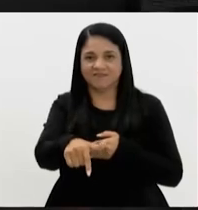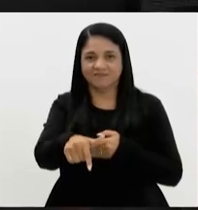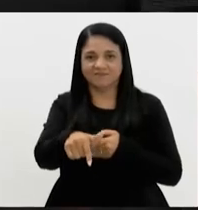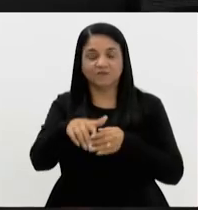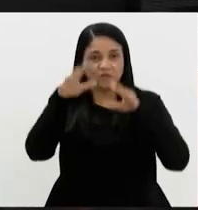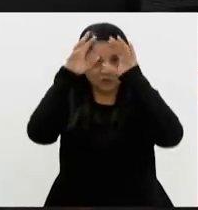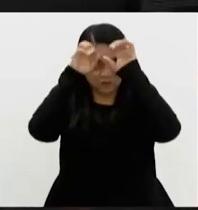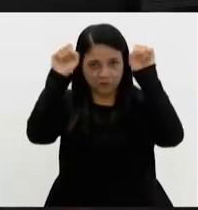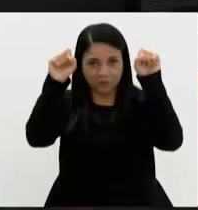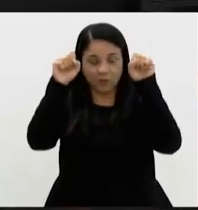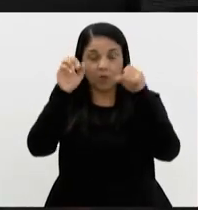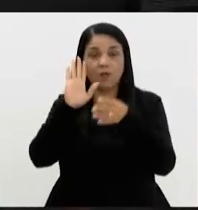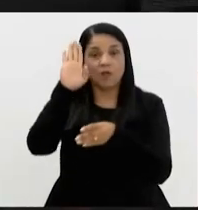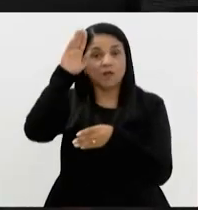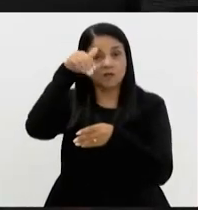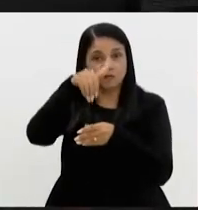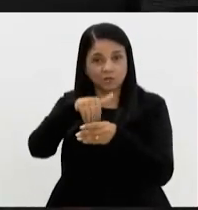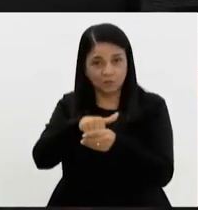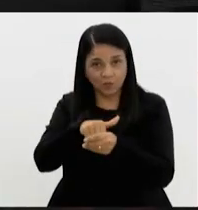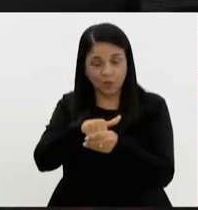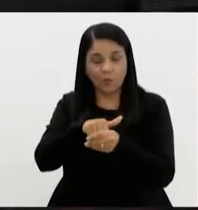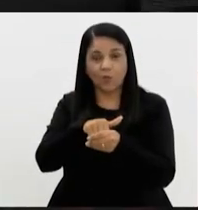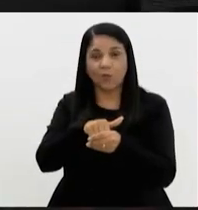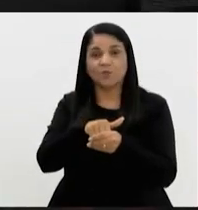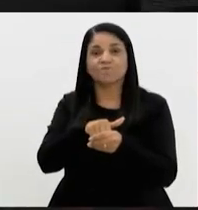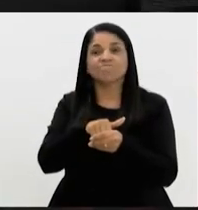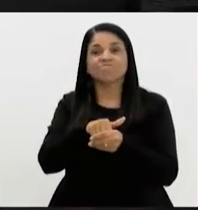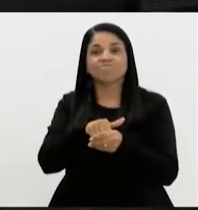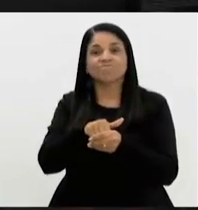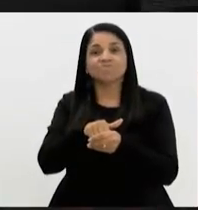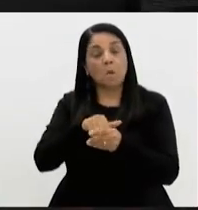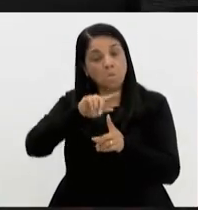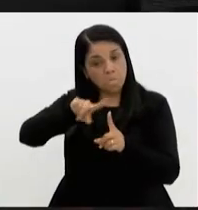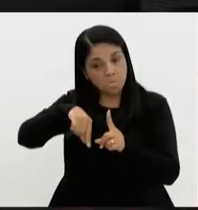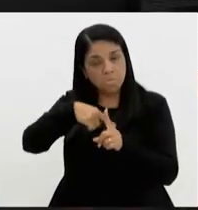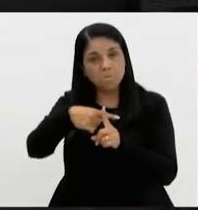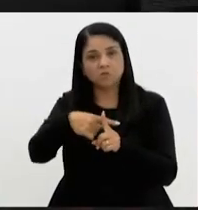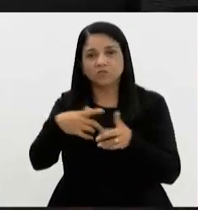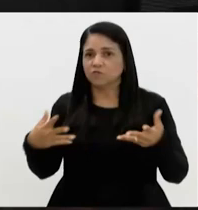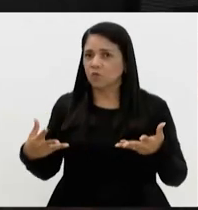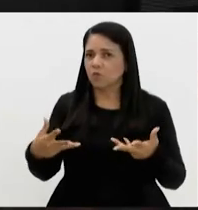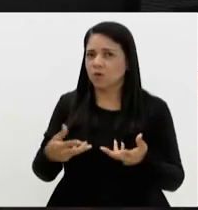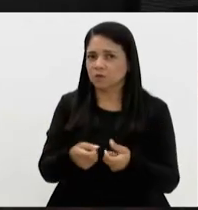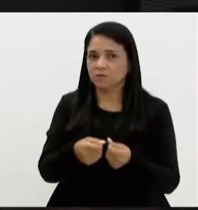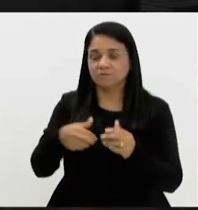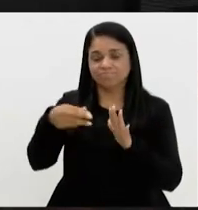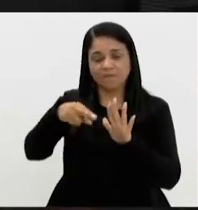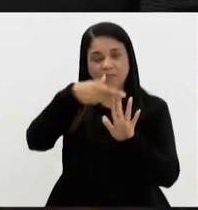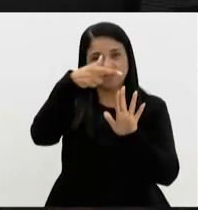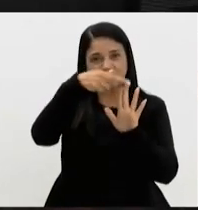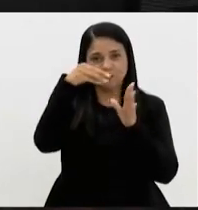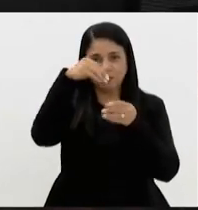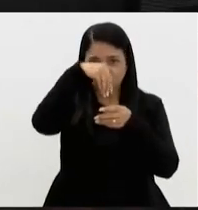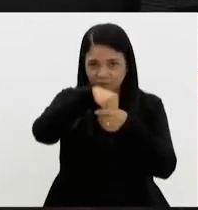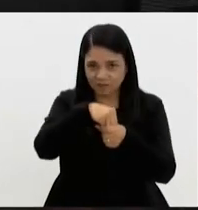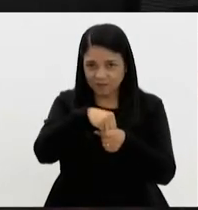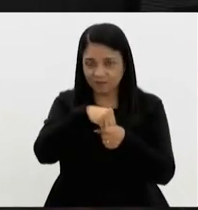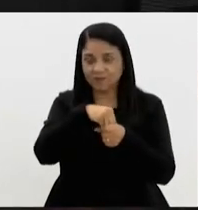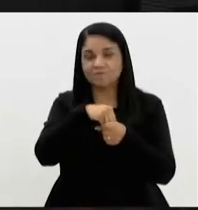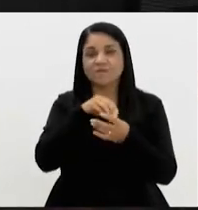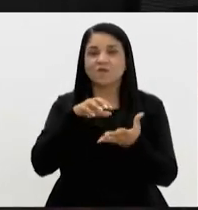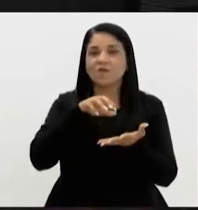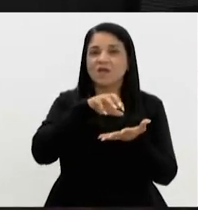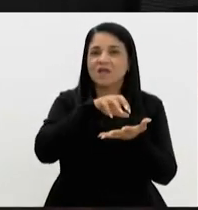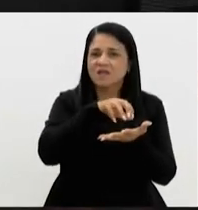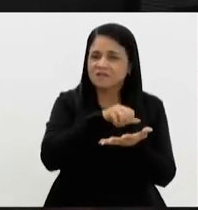Superior Eleitoral dá um salto qualitativo imenso porque positiva isso dentro de uma resolução mas eu deixo aqui o registro